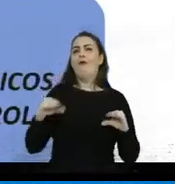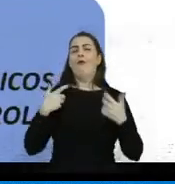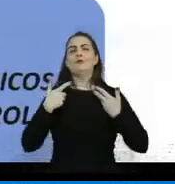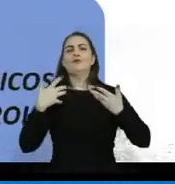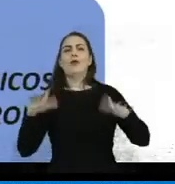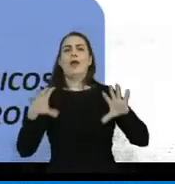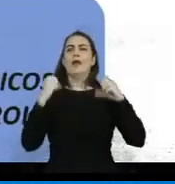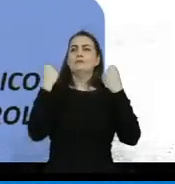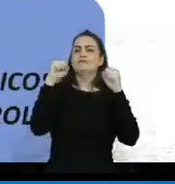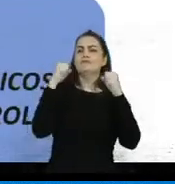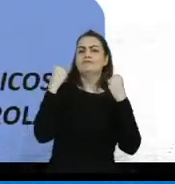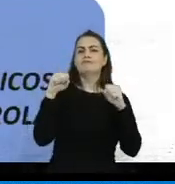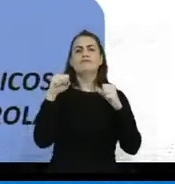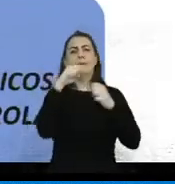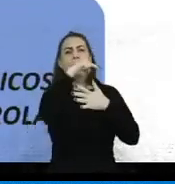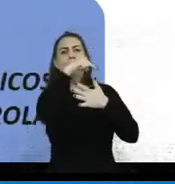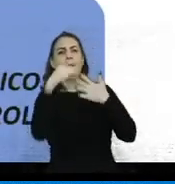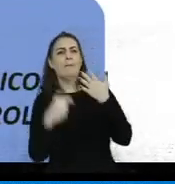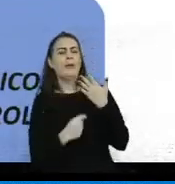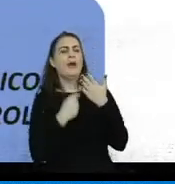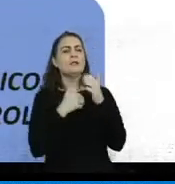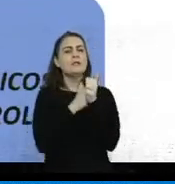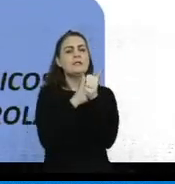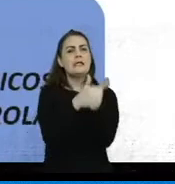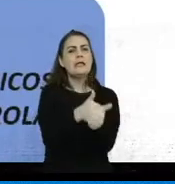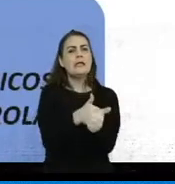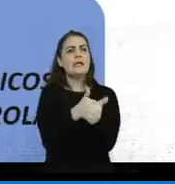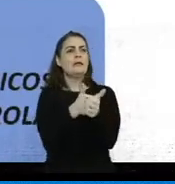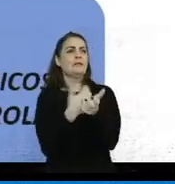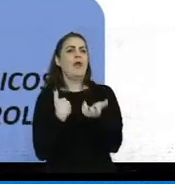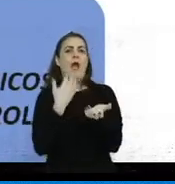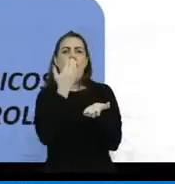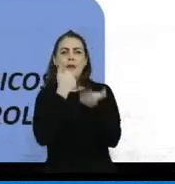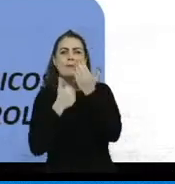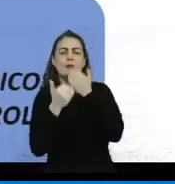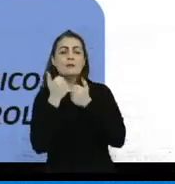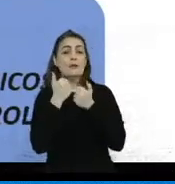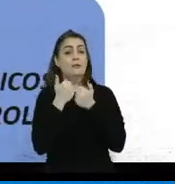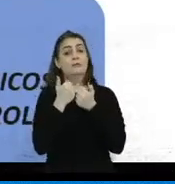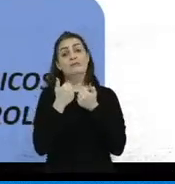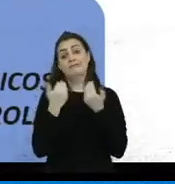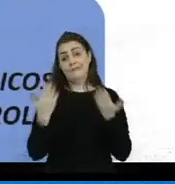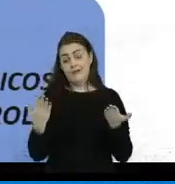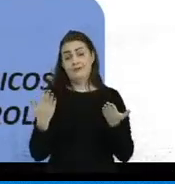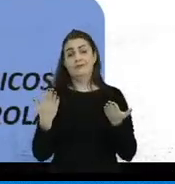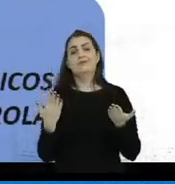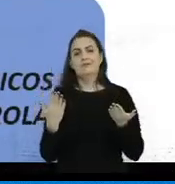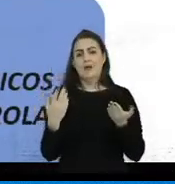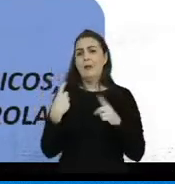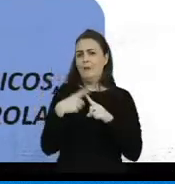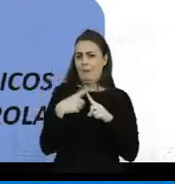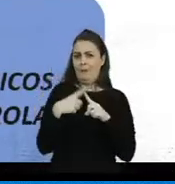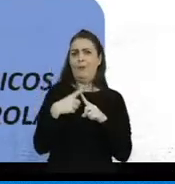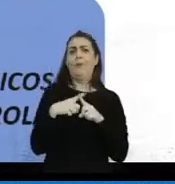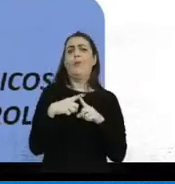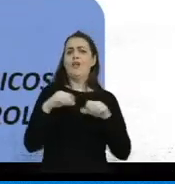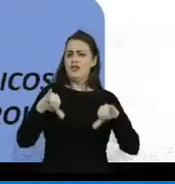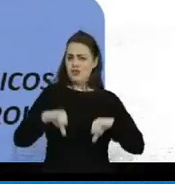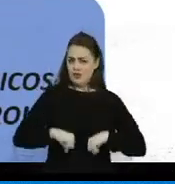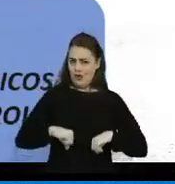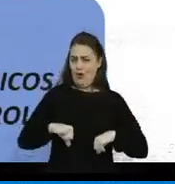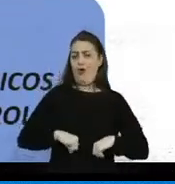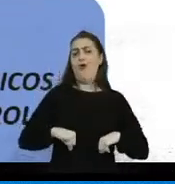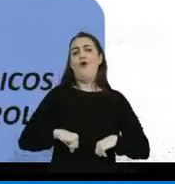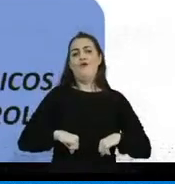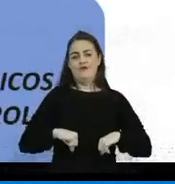vezes, tão sofrido, é uma coisa que dispensa tanta energia que às vezes a pessoa, poxa,